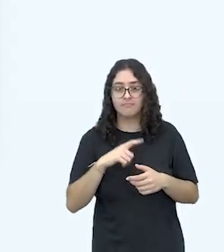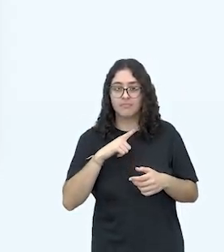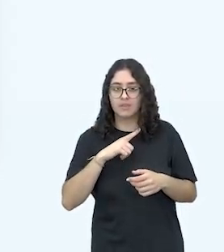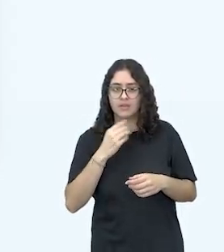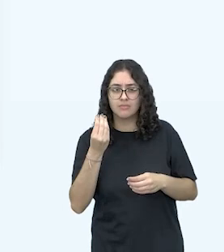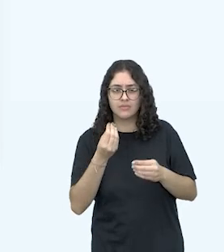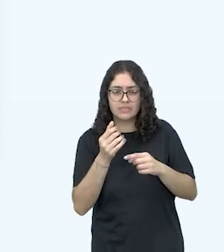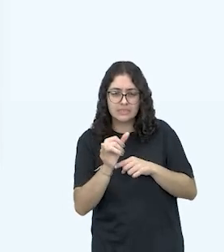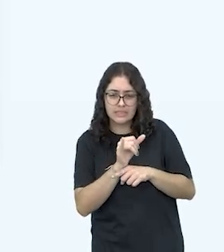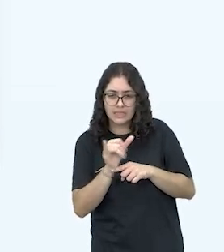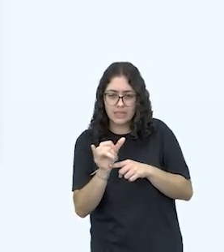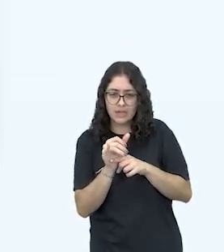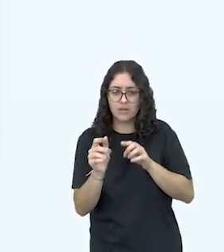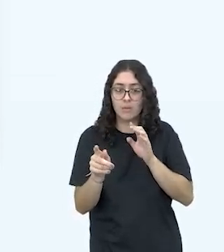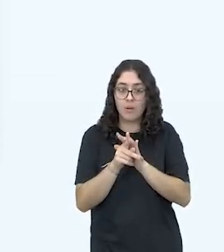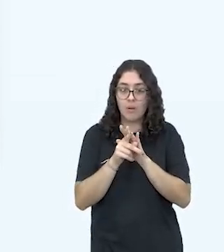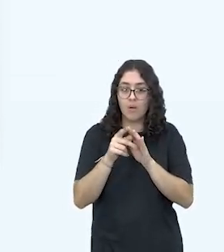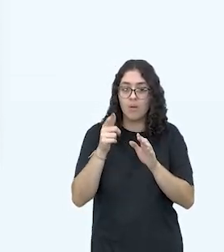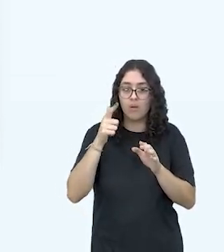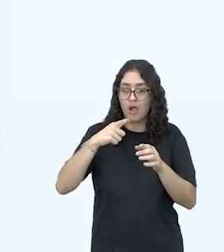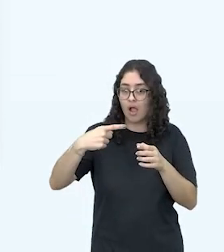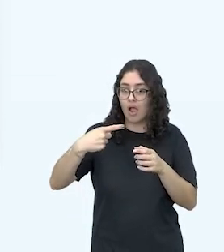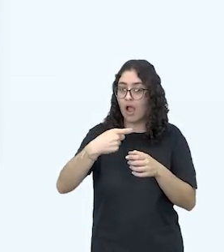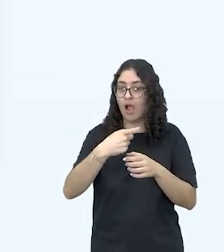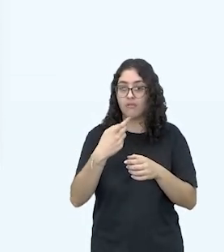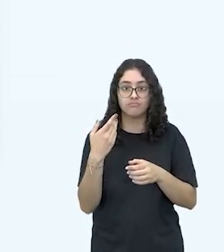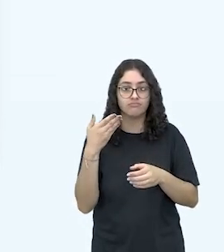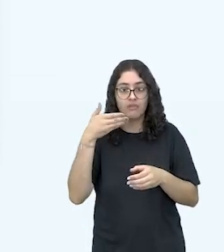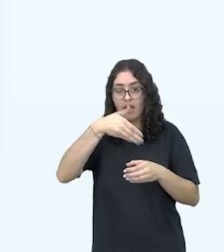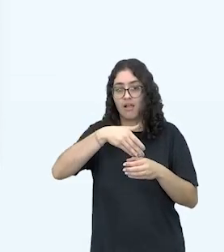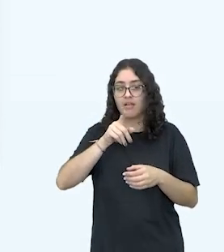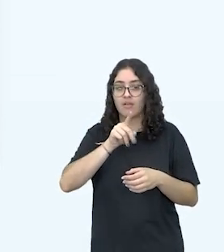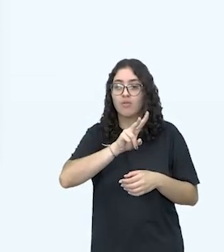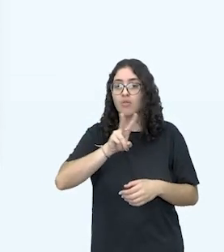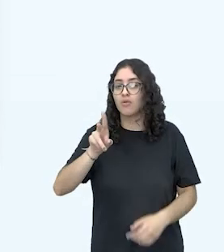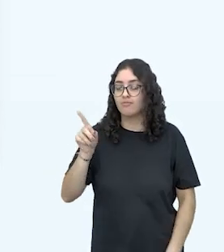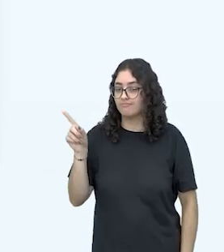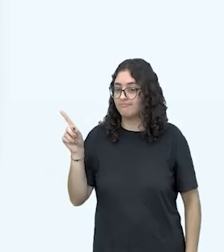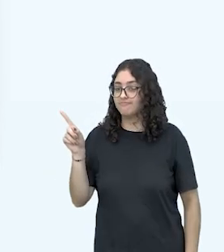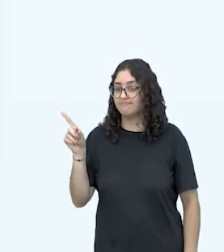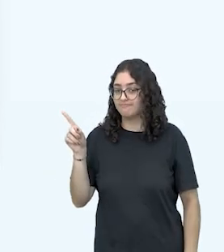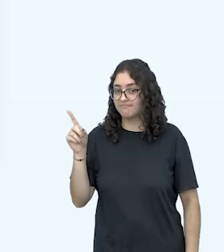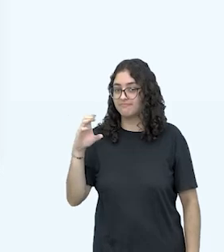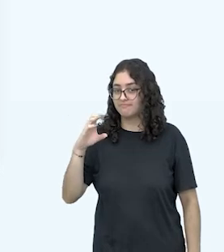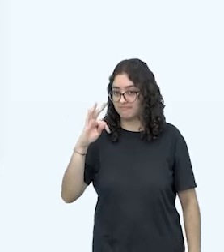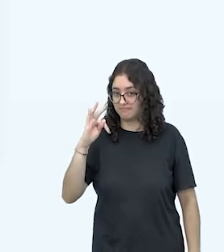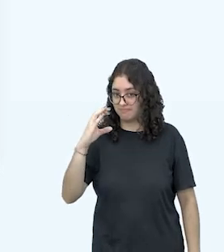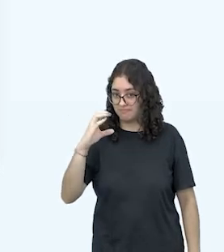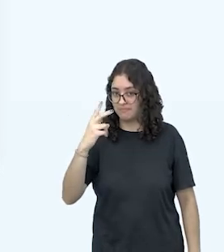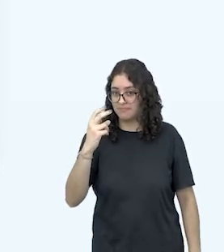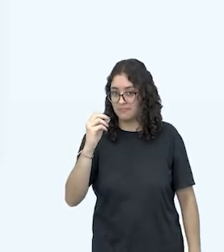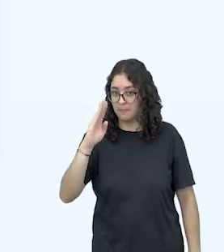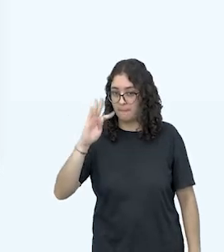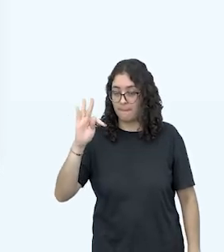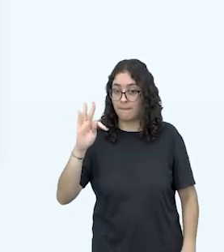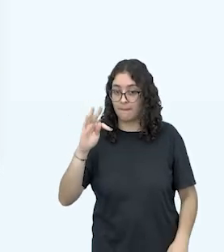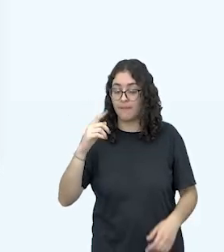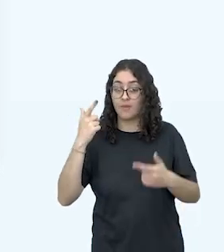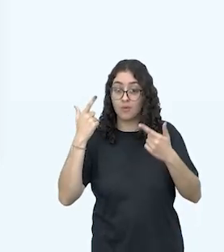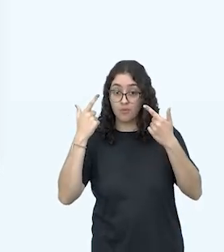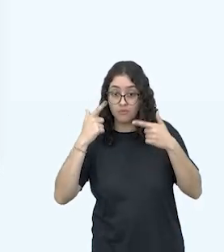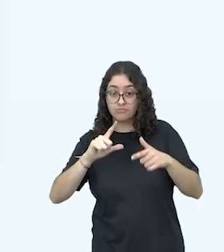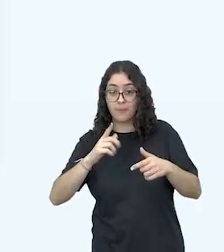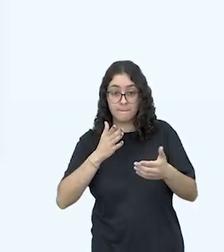variedade transgênica da cana, resistente à praga. Batizada de CTC-20BT, ela foi aprovada em junho pela